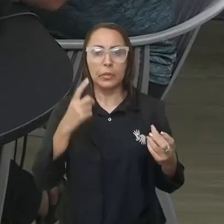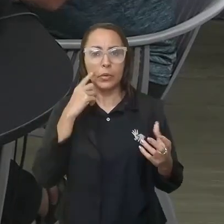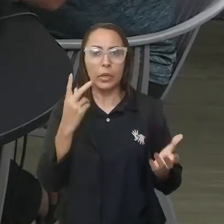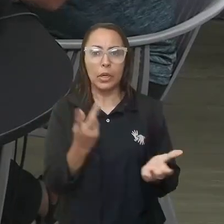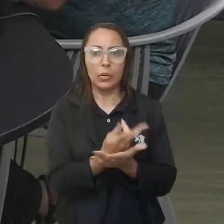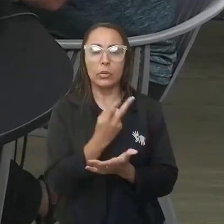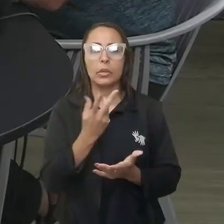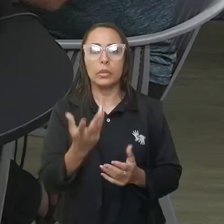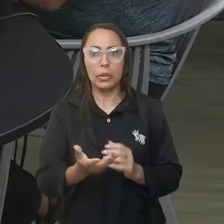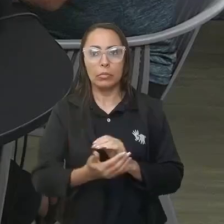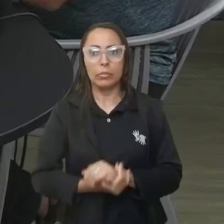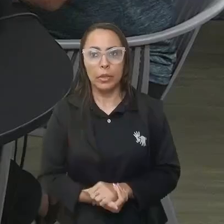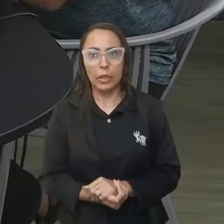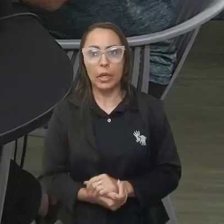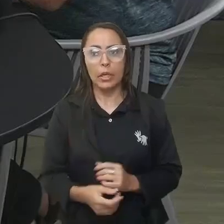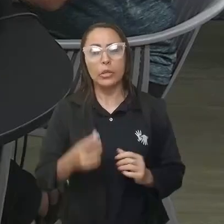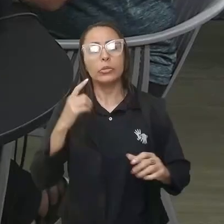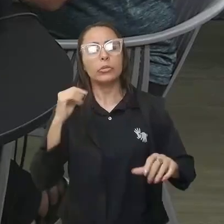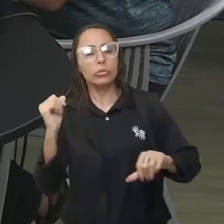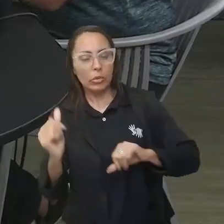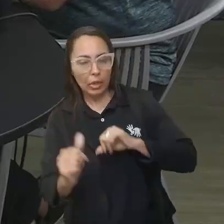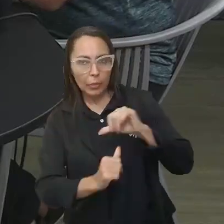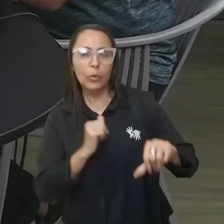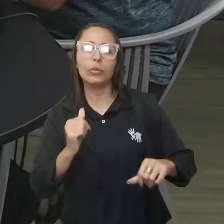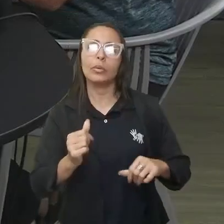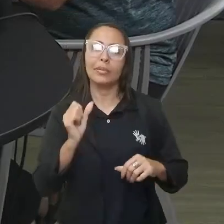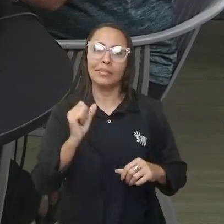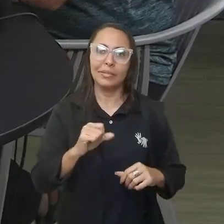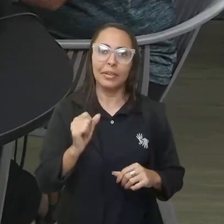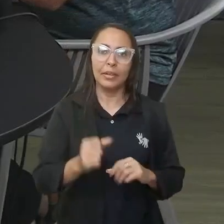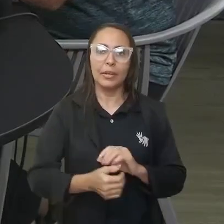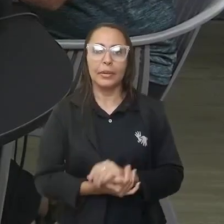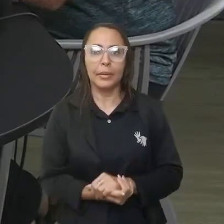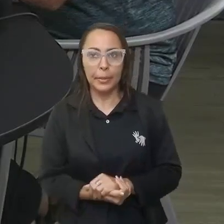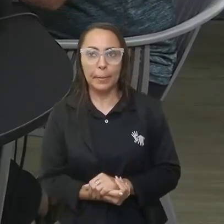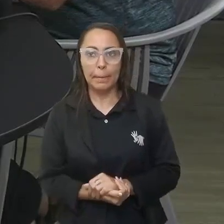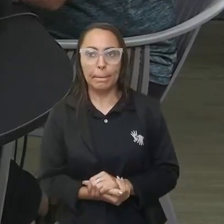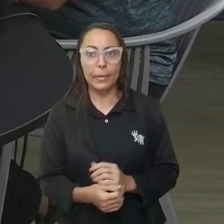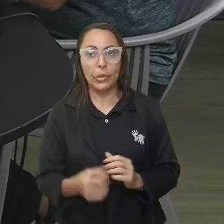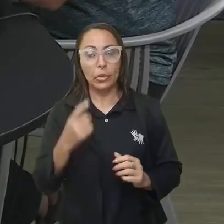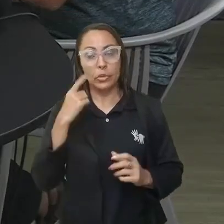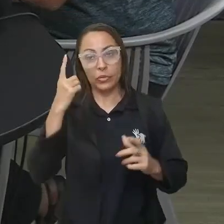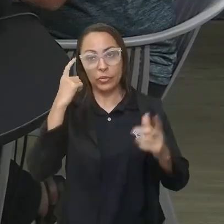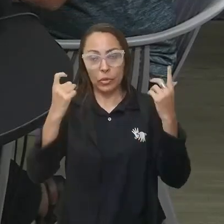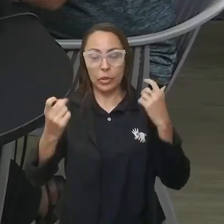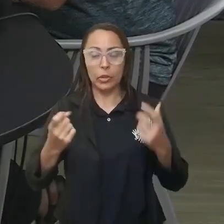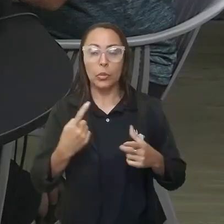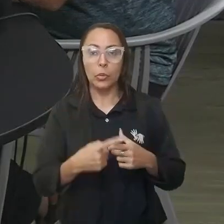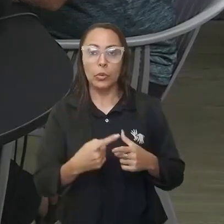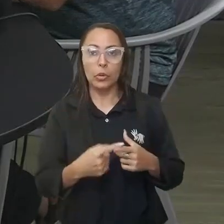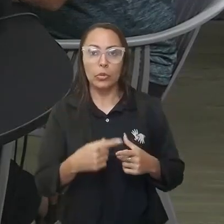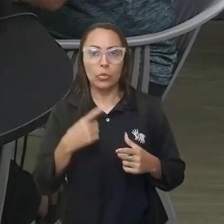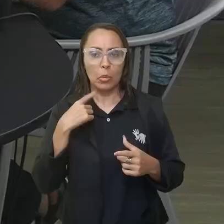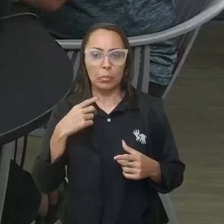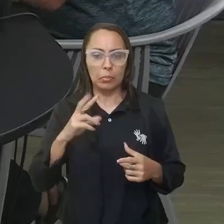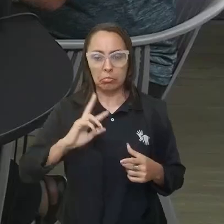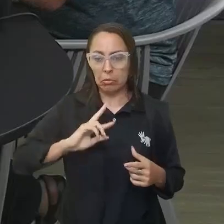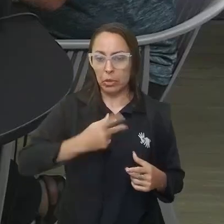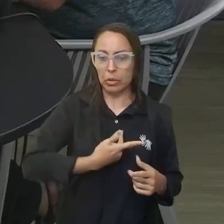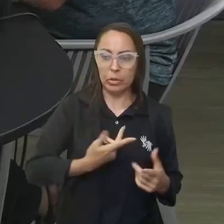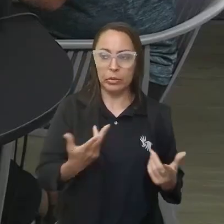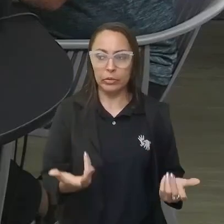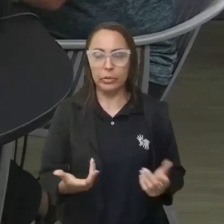motivo, aí já muda também, já dá um clique, sei lá, meu Deus, eu tô sendo violentada porque eu sou uma pessoa trans,